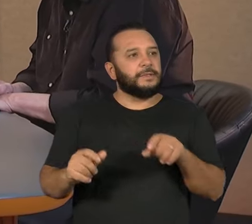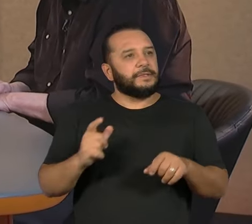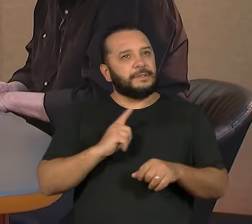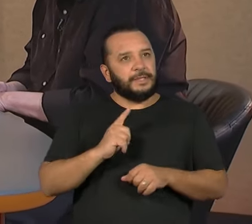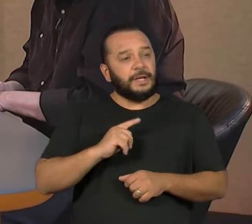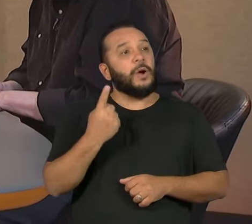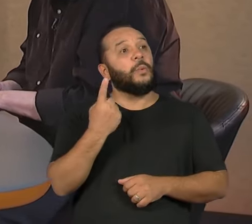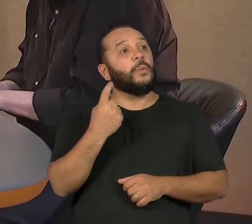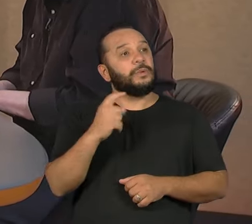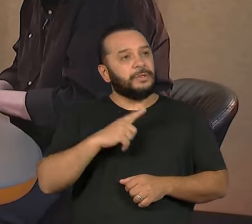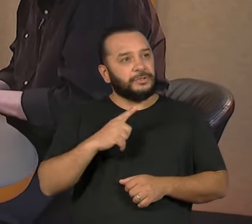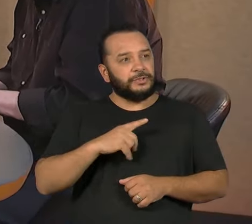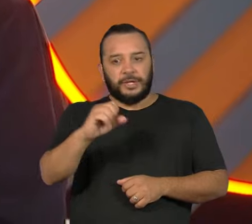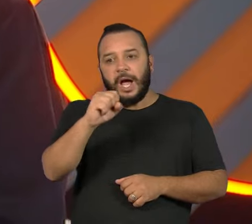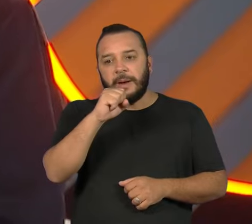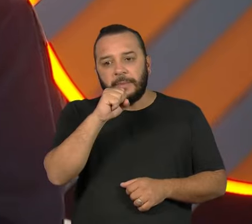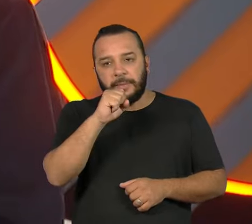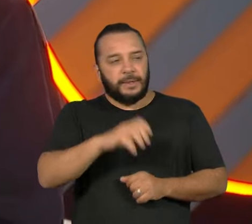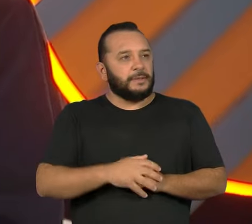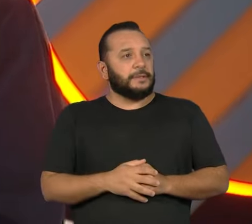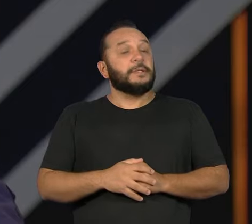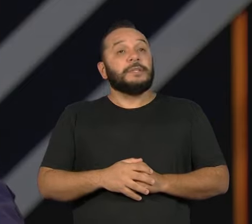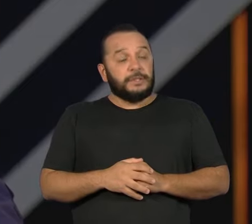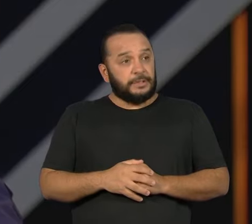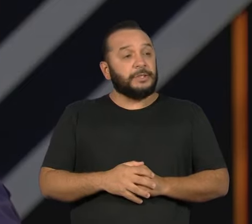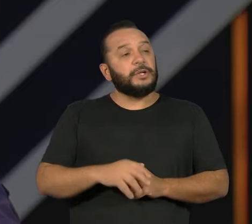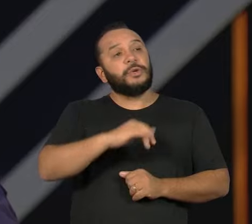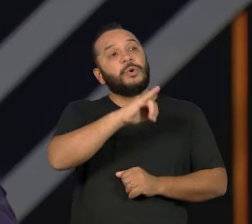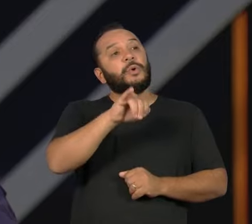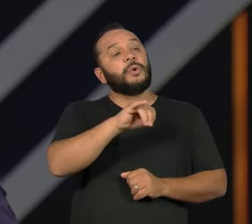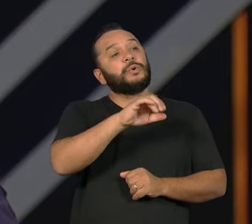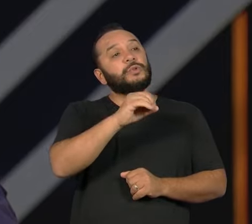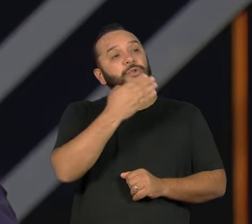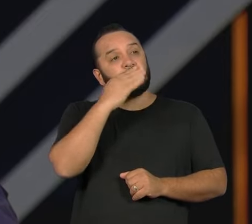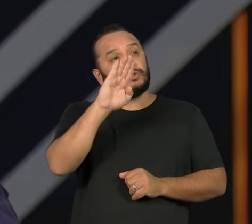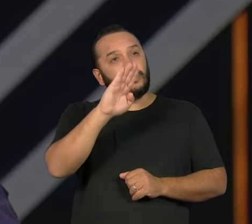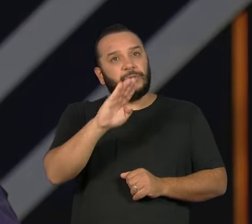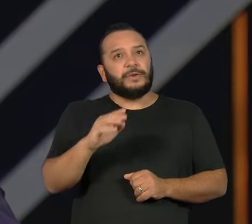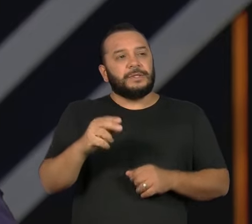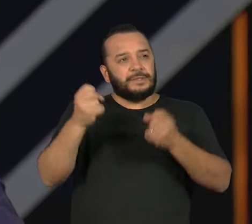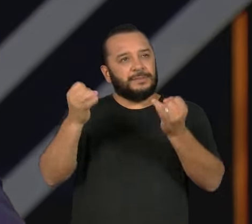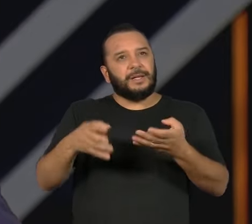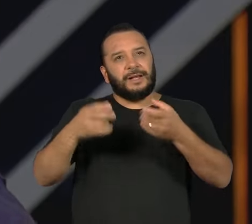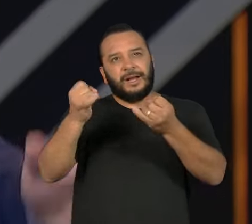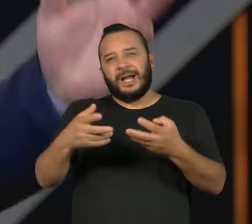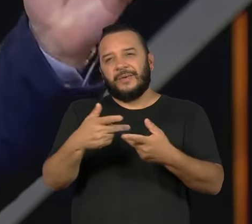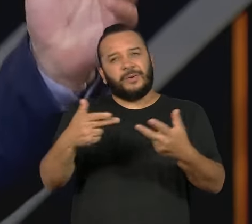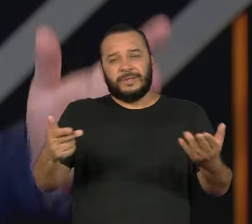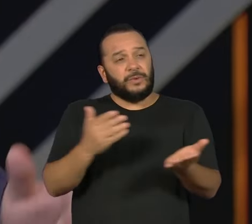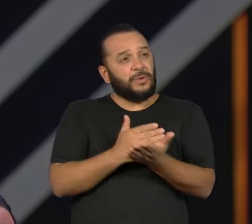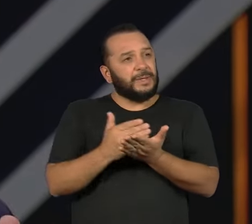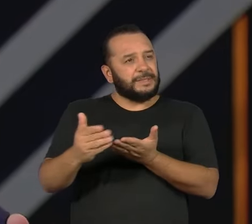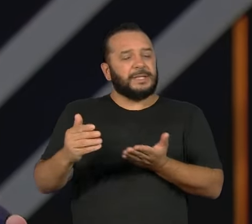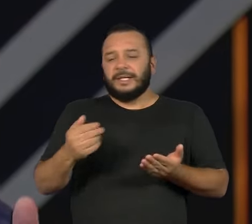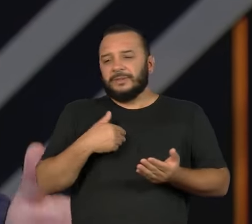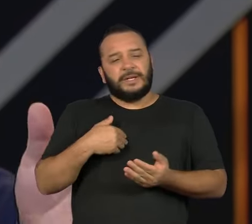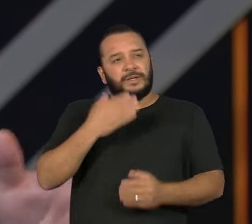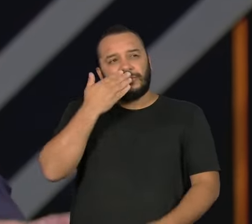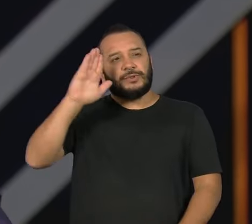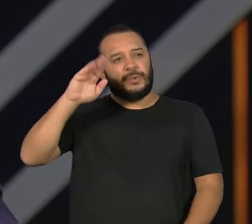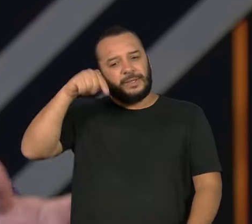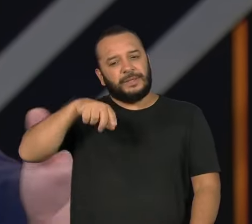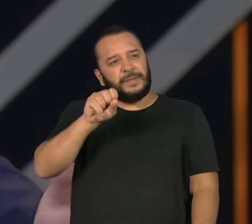o único que tinha lá um microfone. E o Jô, ele sempre fazia um speech inicial, né? Ele falava que nós estamos começando mais um Jô 11h30 no